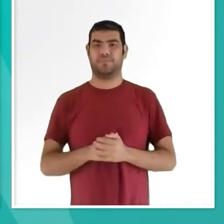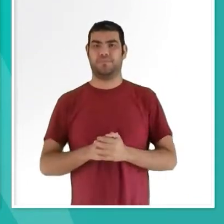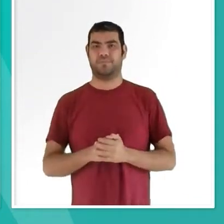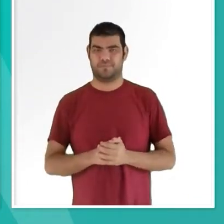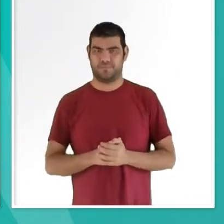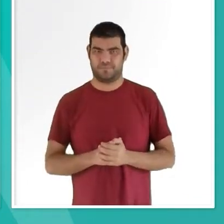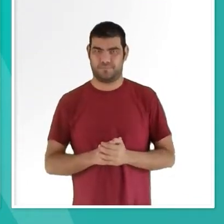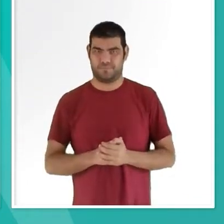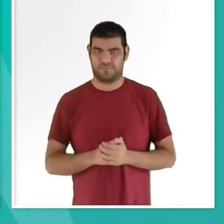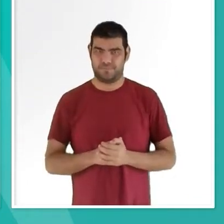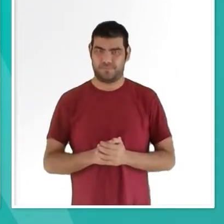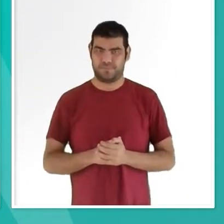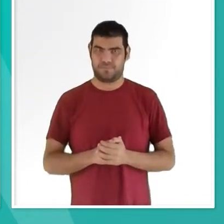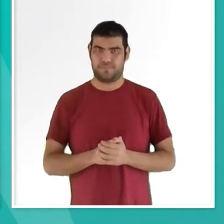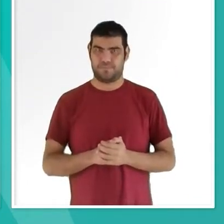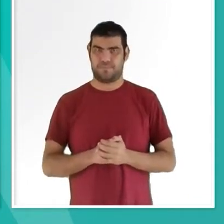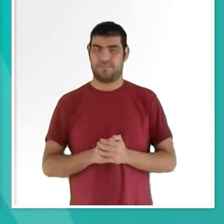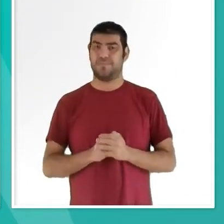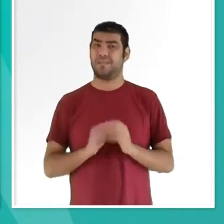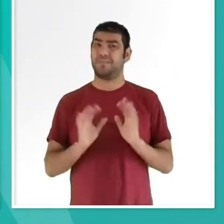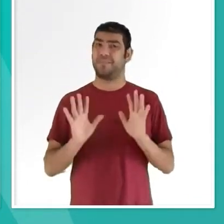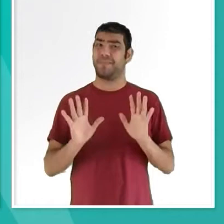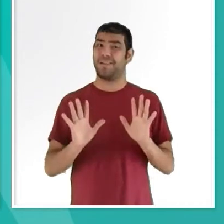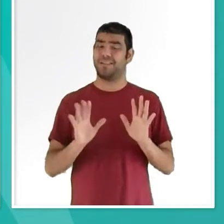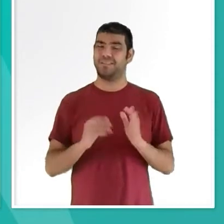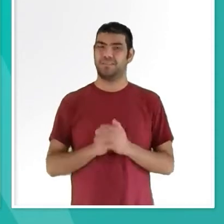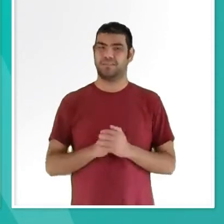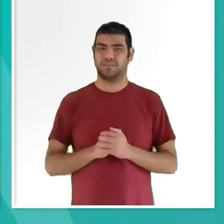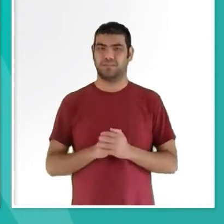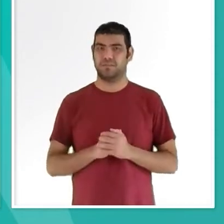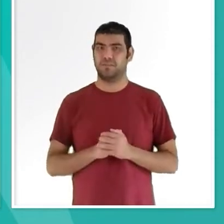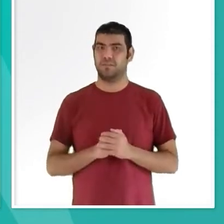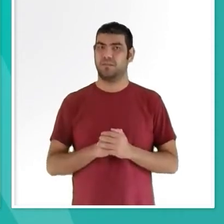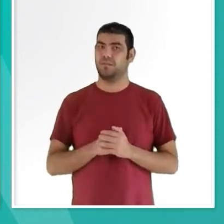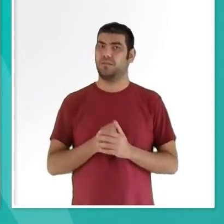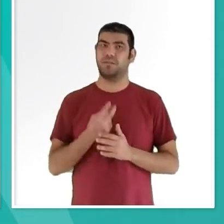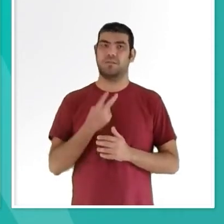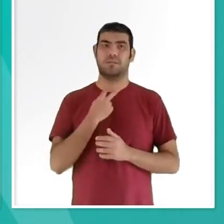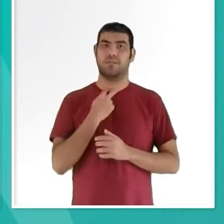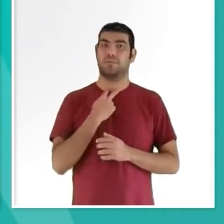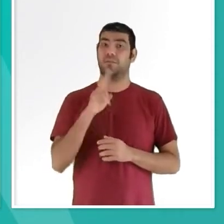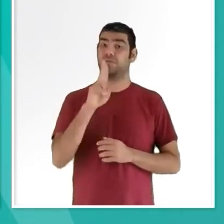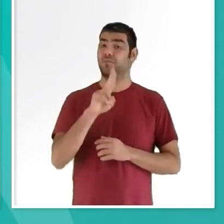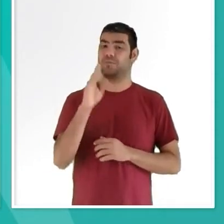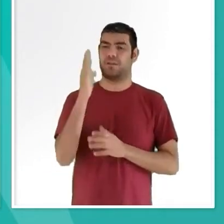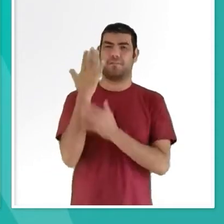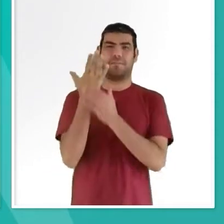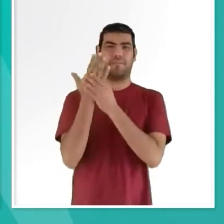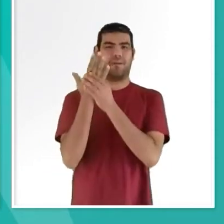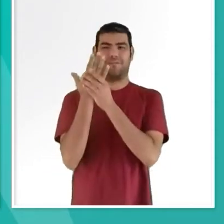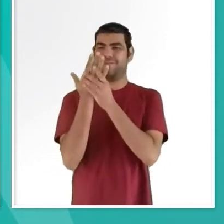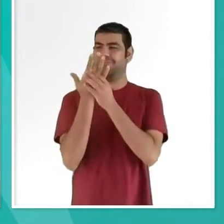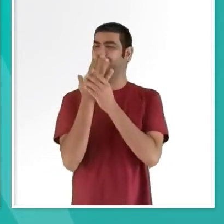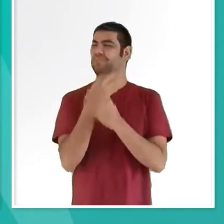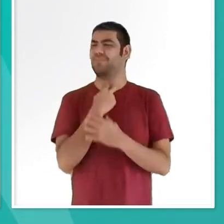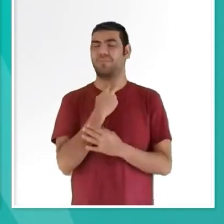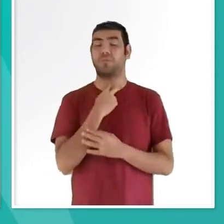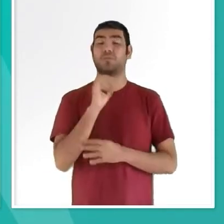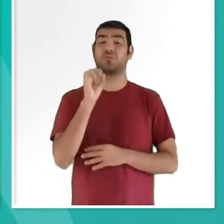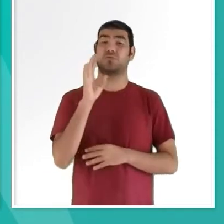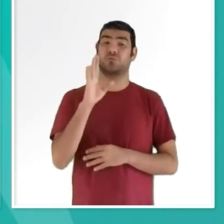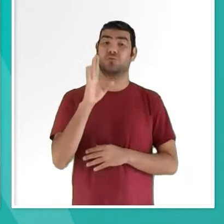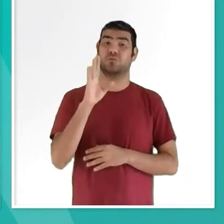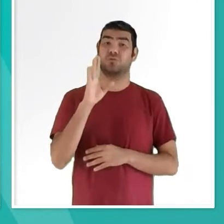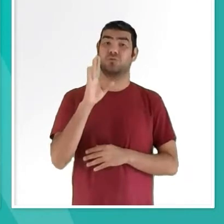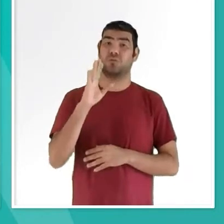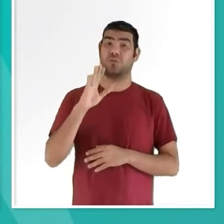Só que, para isso, eles não poderiam utilizar as mãos, não podiam utilizar os pés. eles só podiam tocar